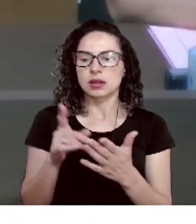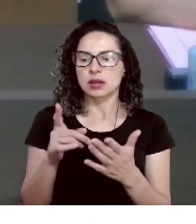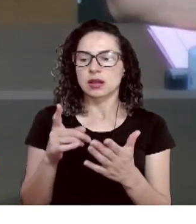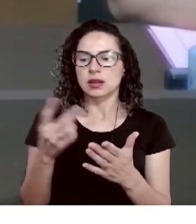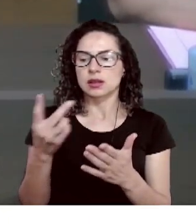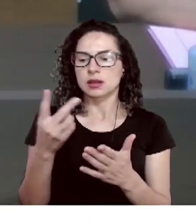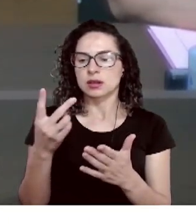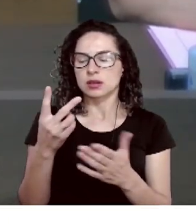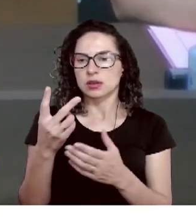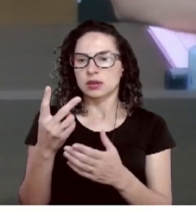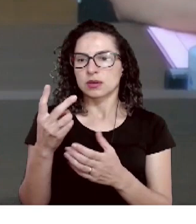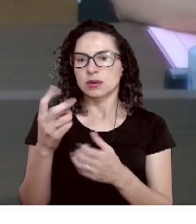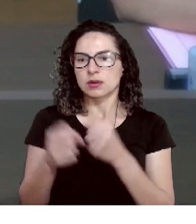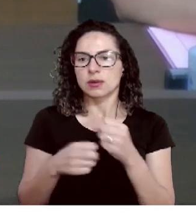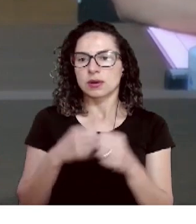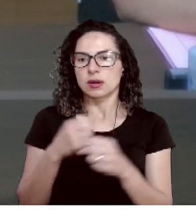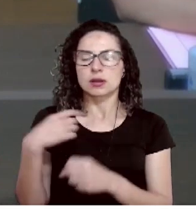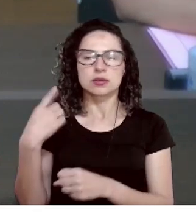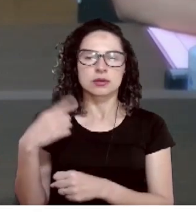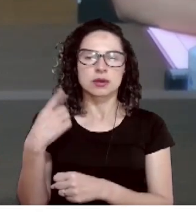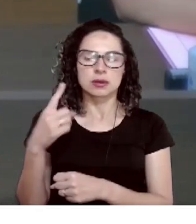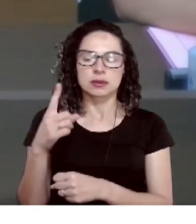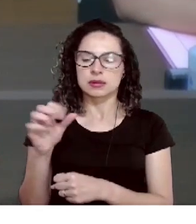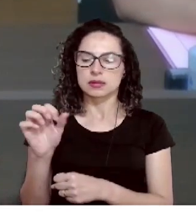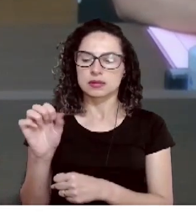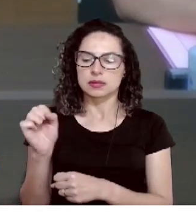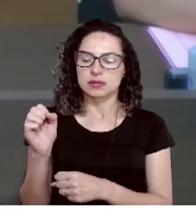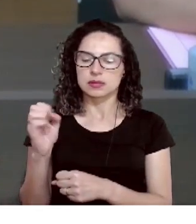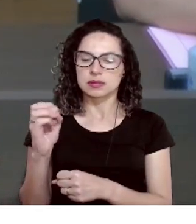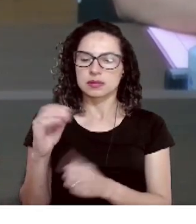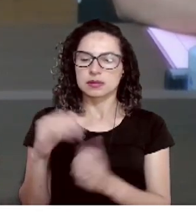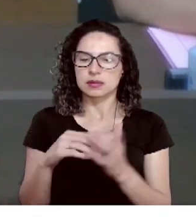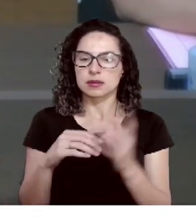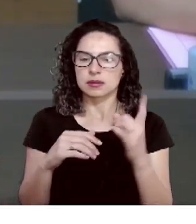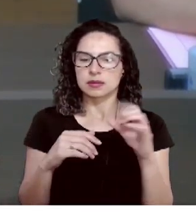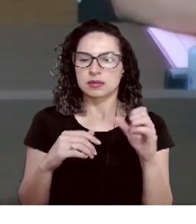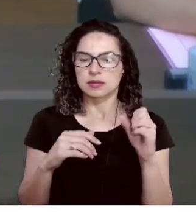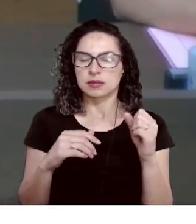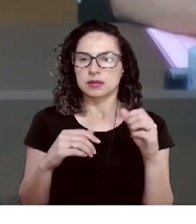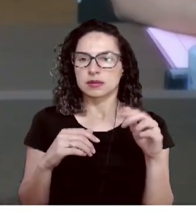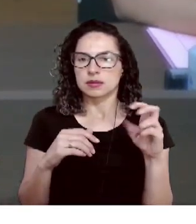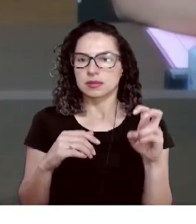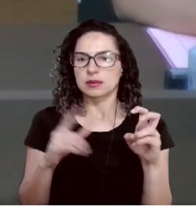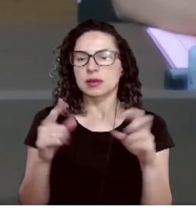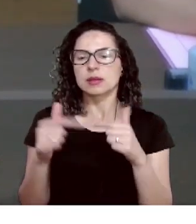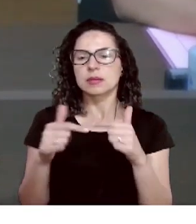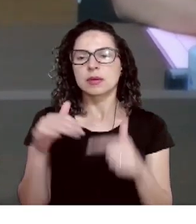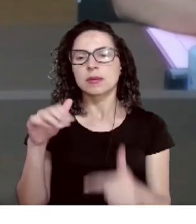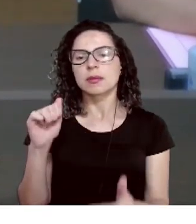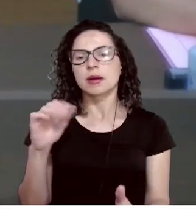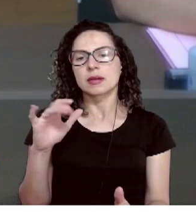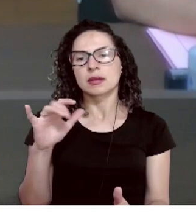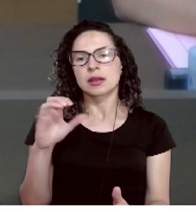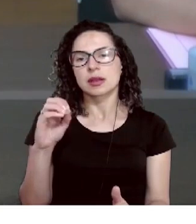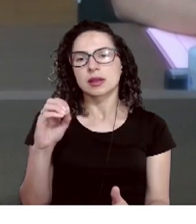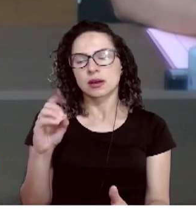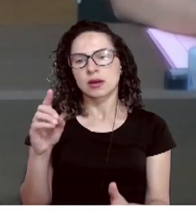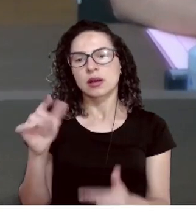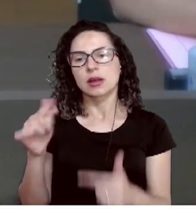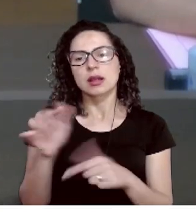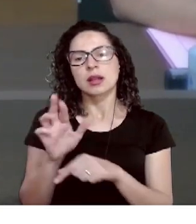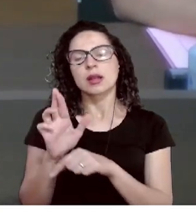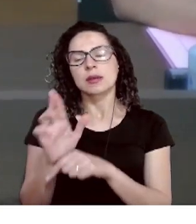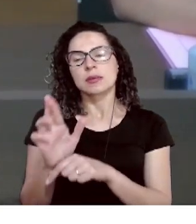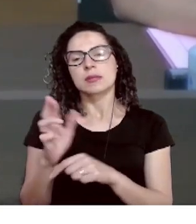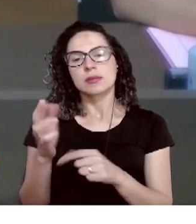1980 a 1985. Morou na cidade de Maceió, onde trabalhou na empresa Tratoral como representante